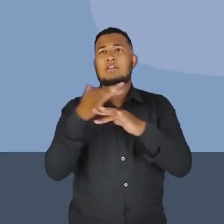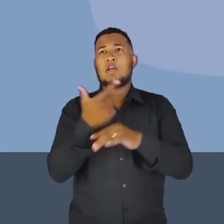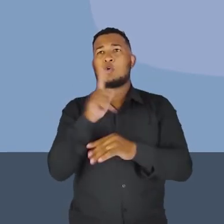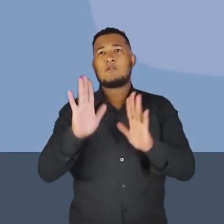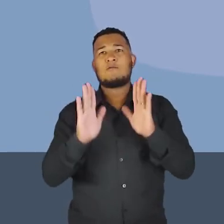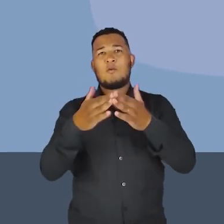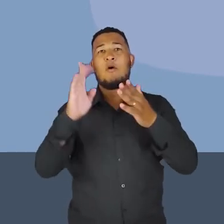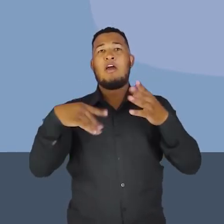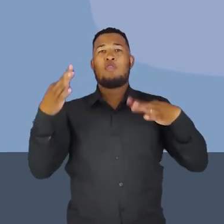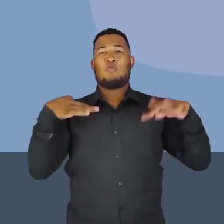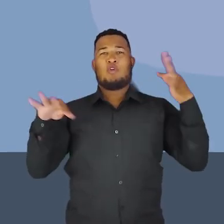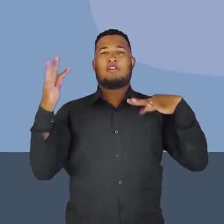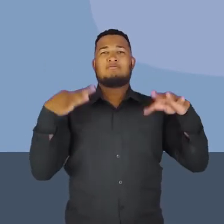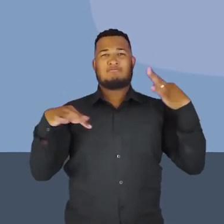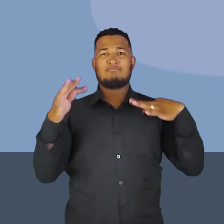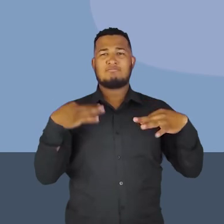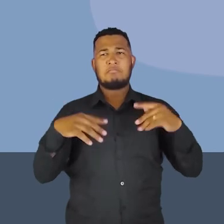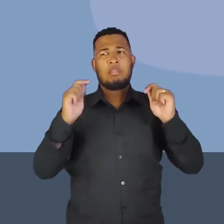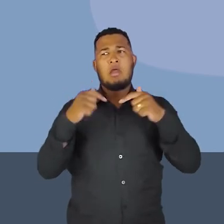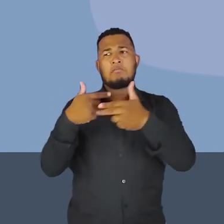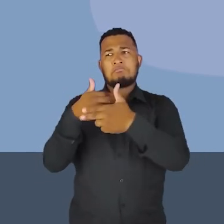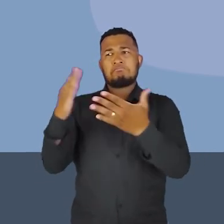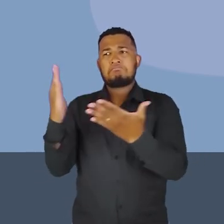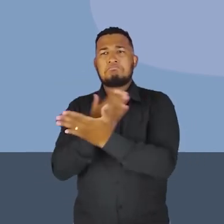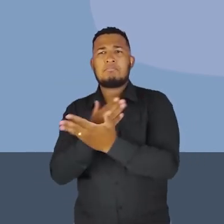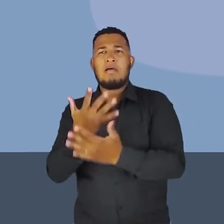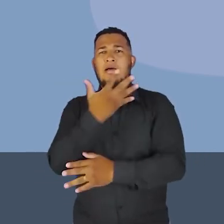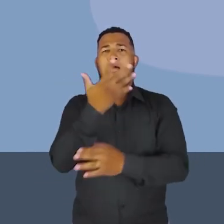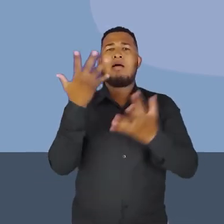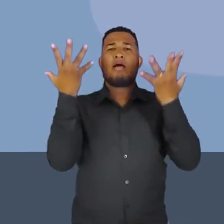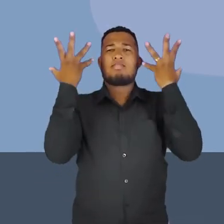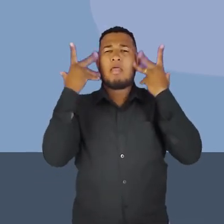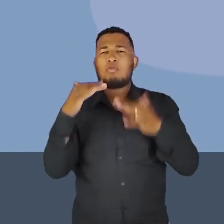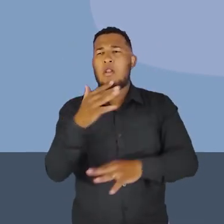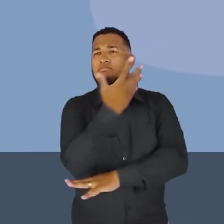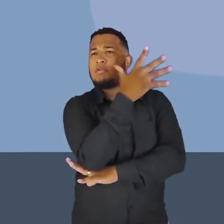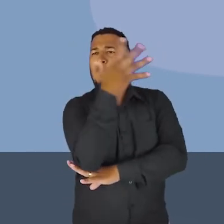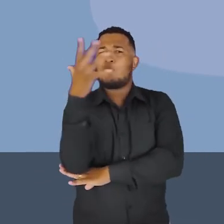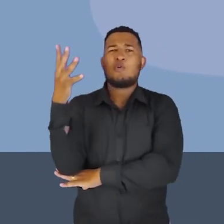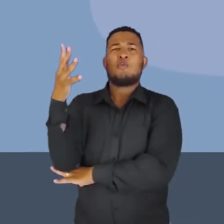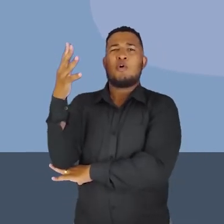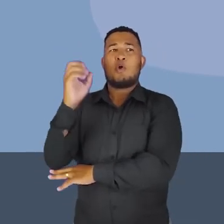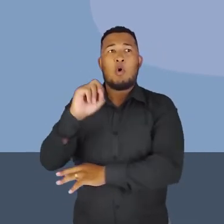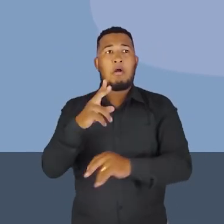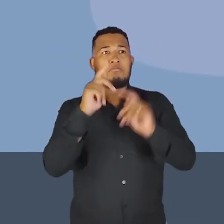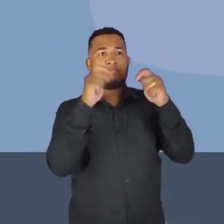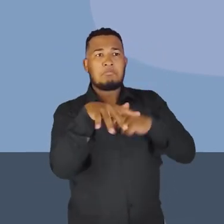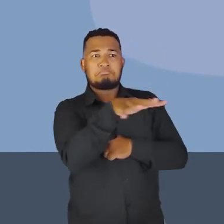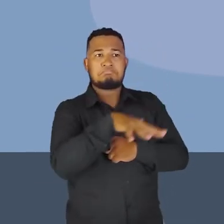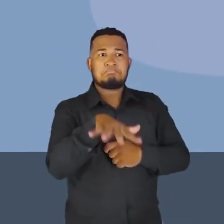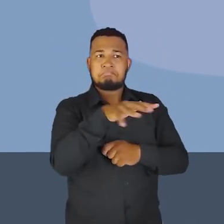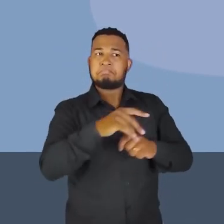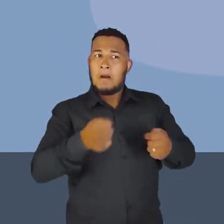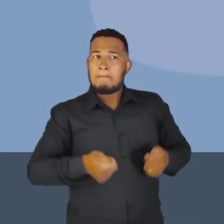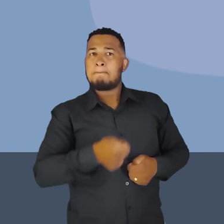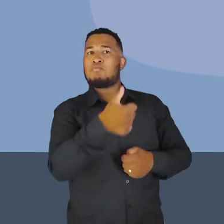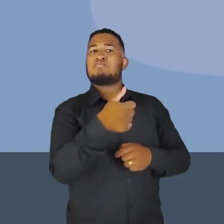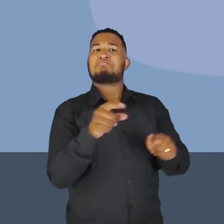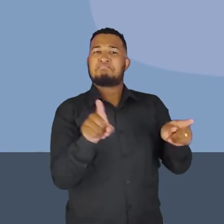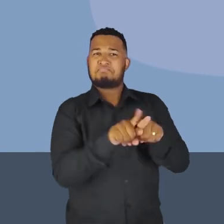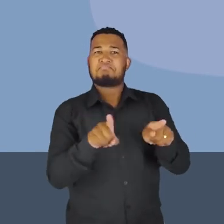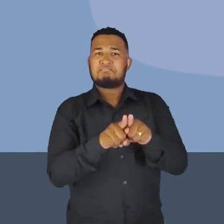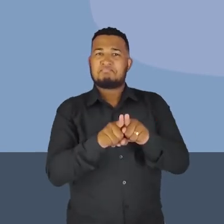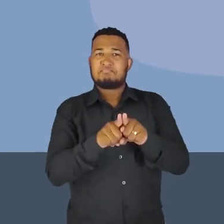lazer, seja pelos recursos naturais, seja pelas possibilidades oferecidas pelo seu espaço geográfico. Dentre esses tipos